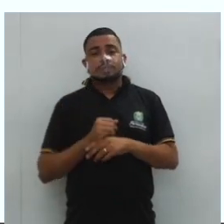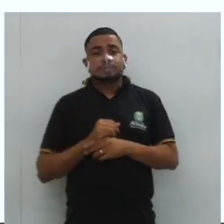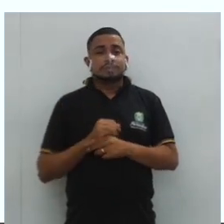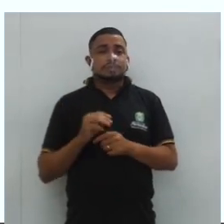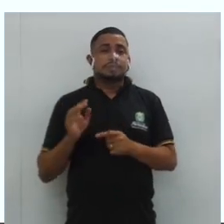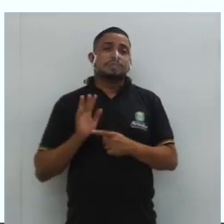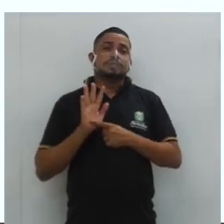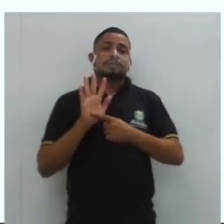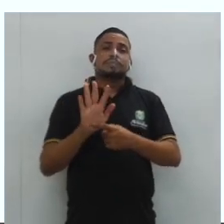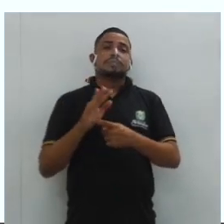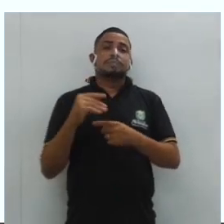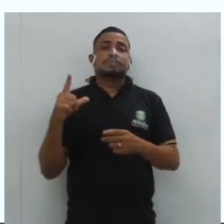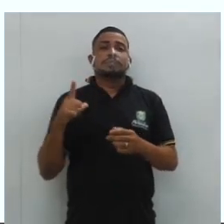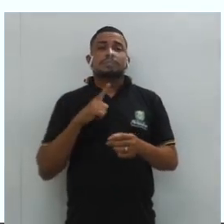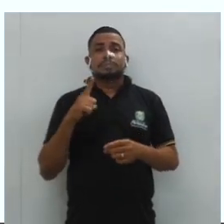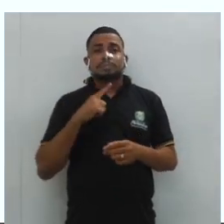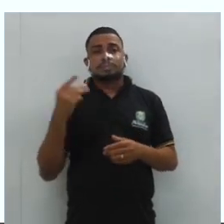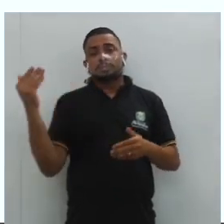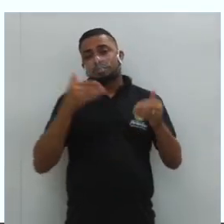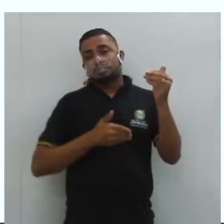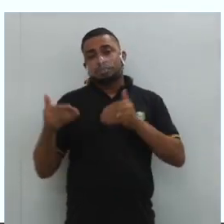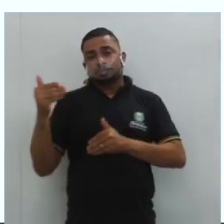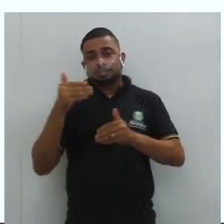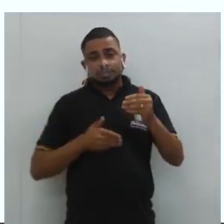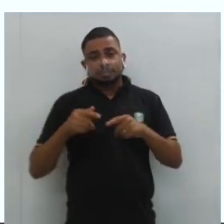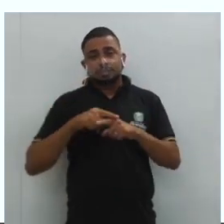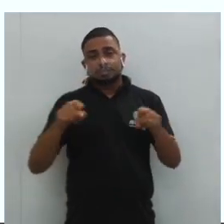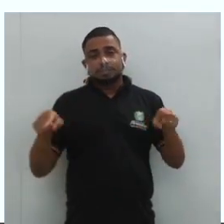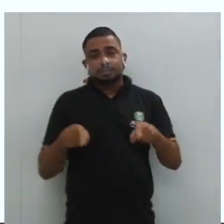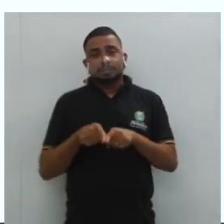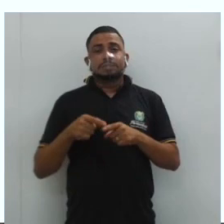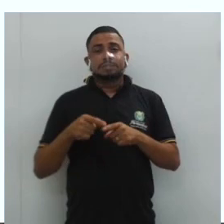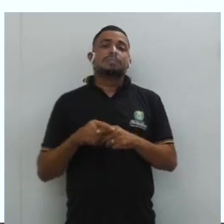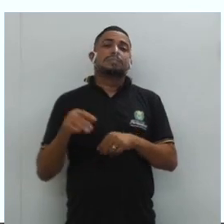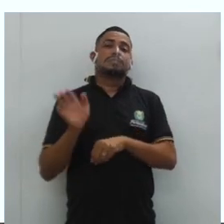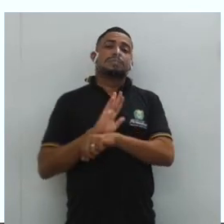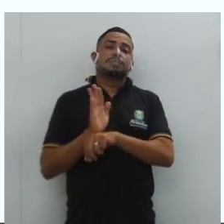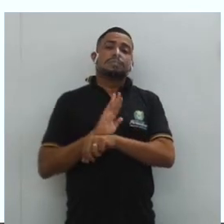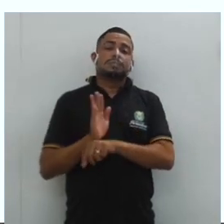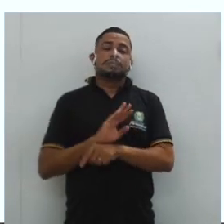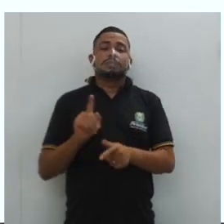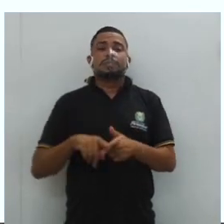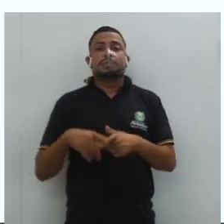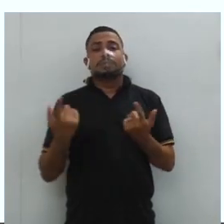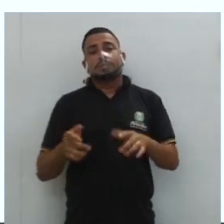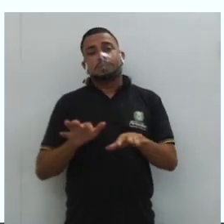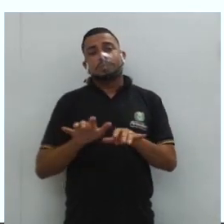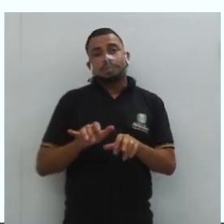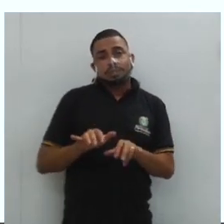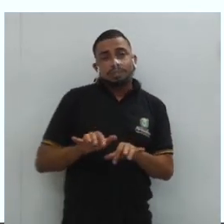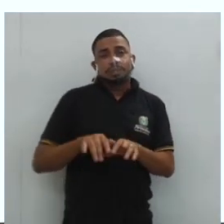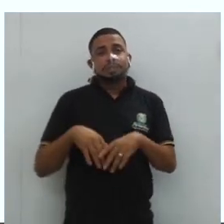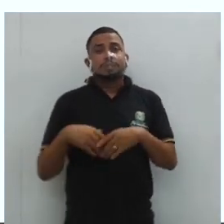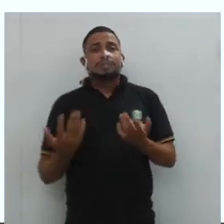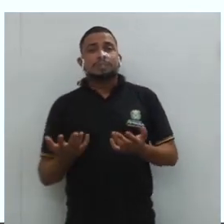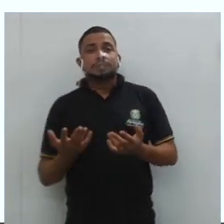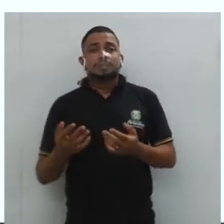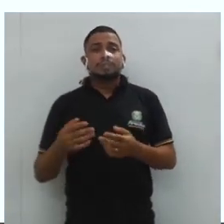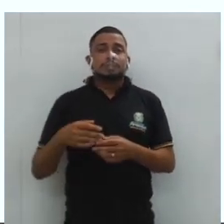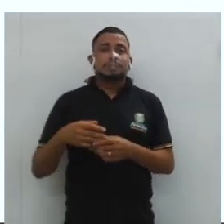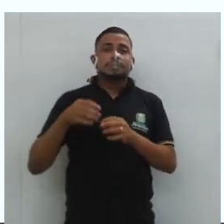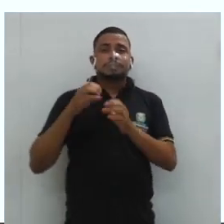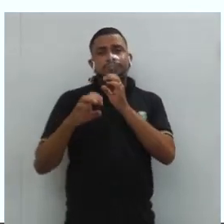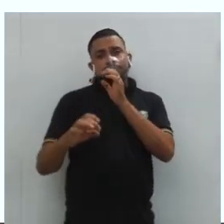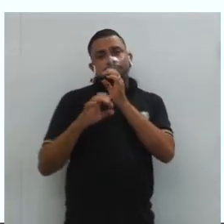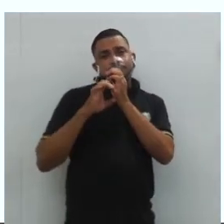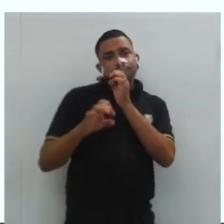Quando o filme estava sendo projetado, tinha a participação, né, na sala de cinema ou de um pianista ou de uma